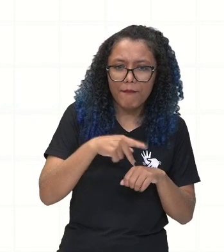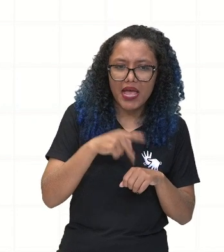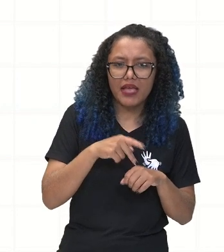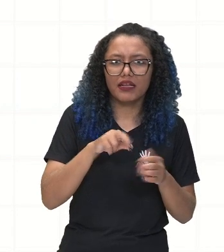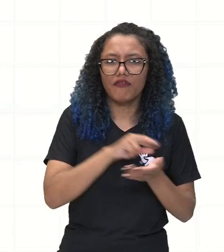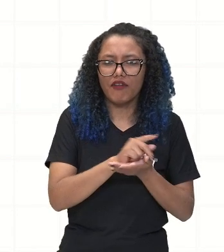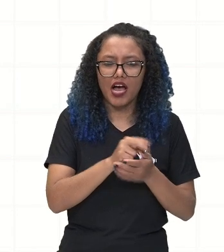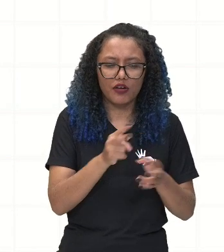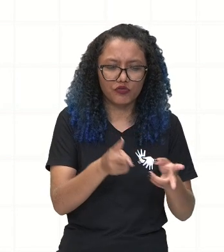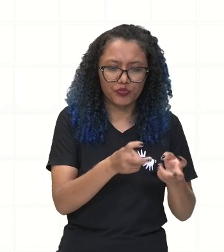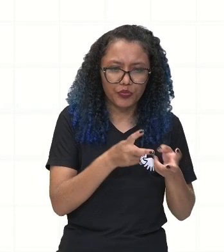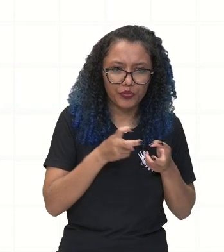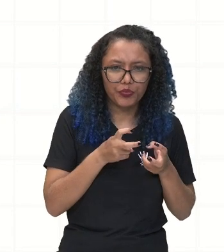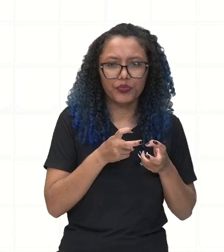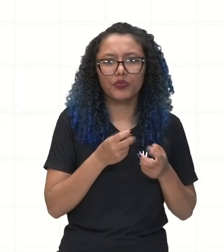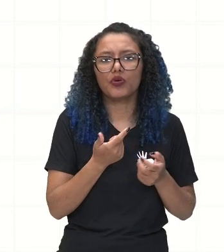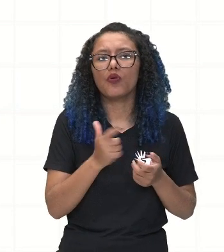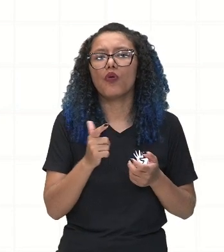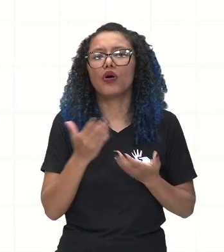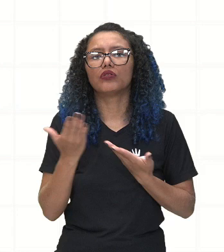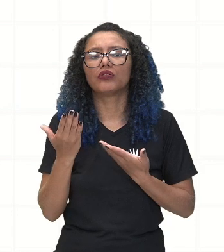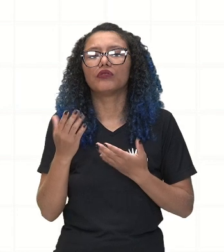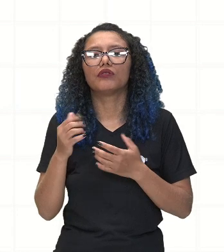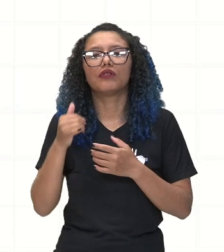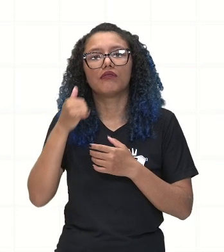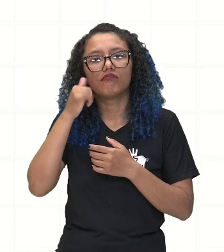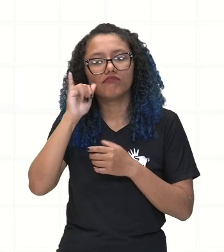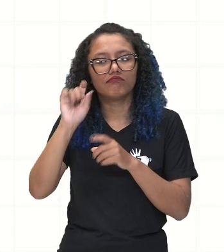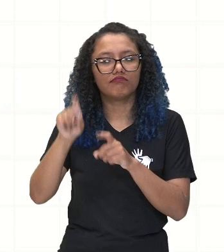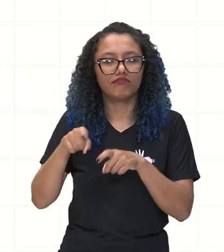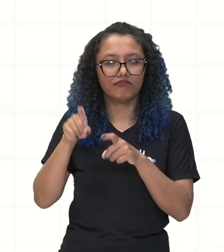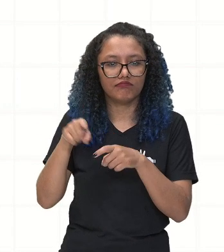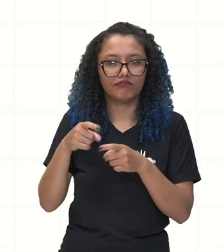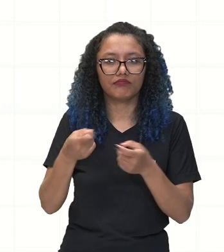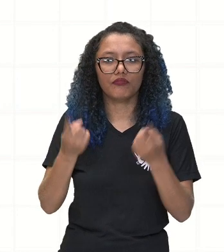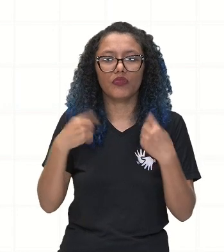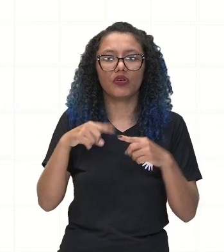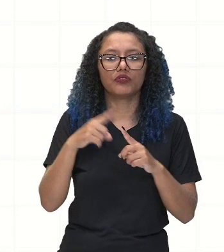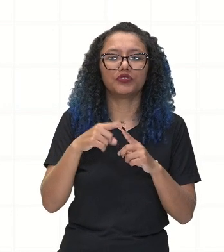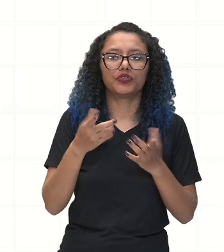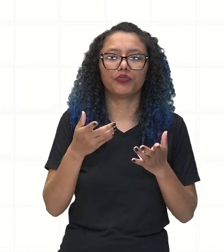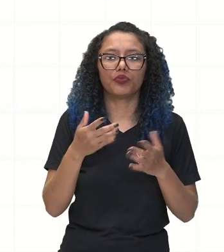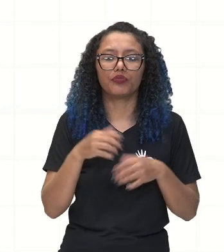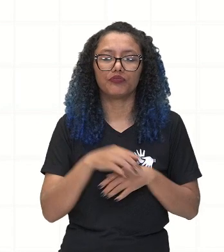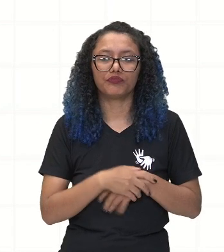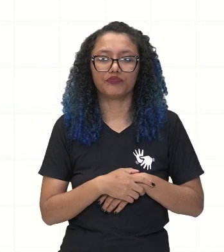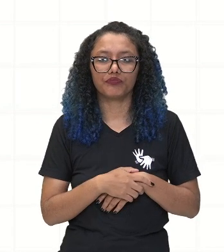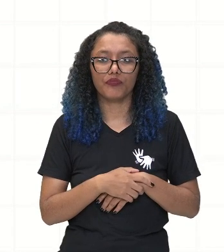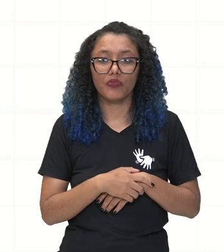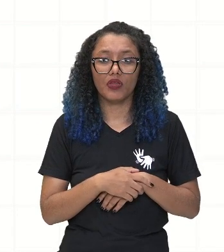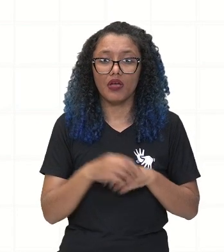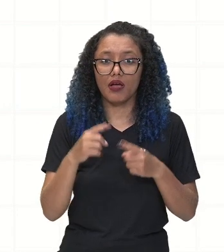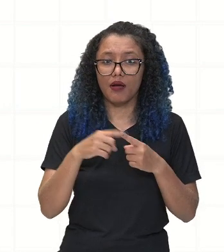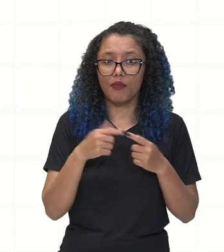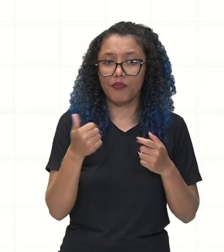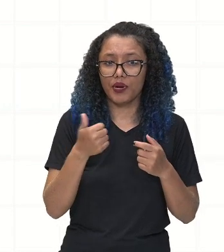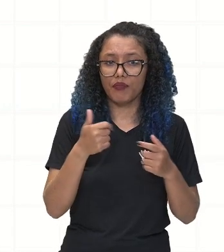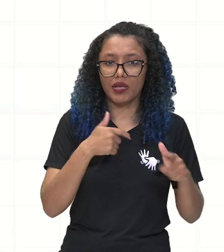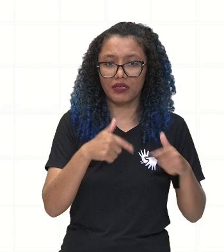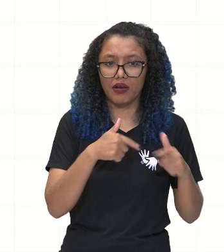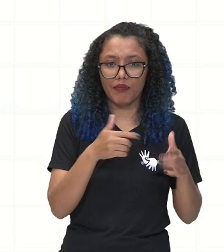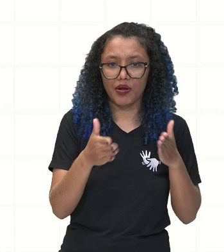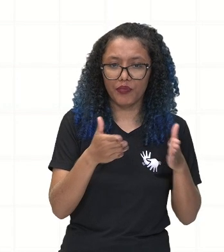agropecuária. Qual é o tipo de trabalho utilizado na mita? O trabalho temporário. Já na encomenda, eu vou ter o